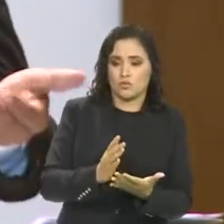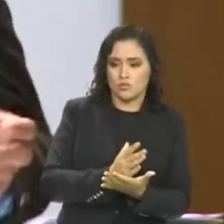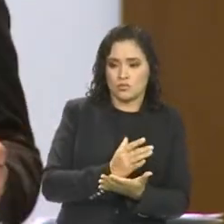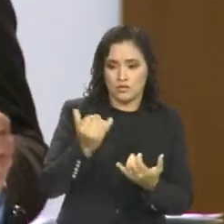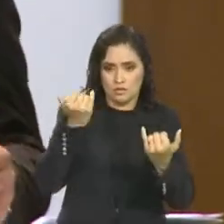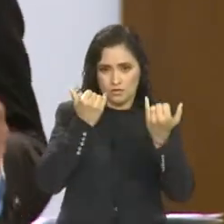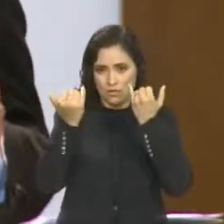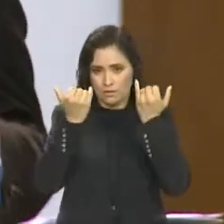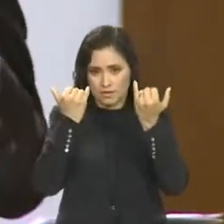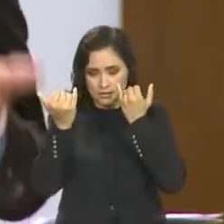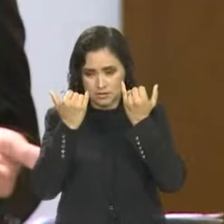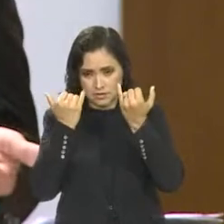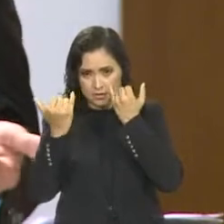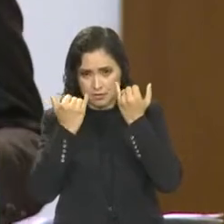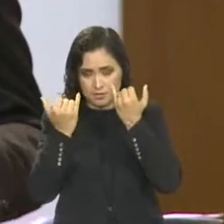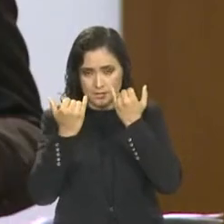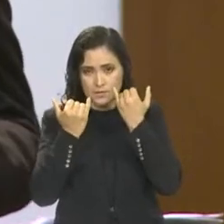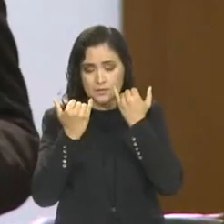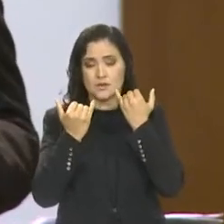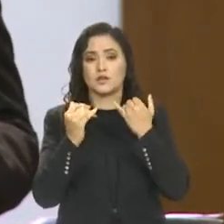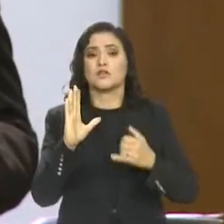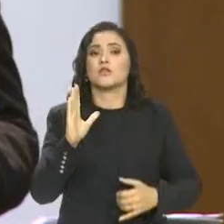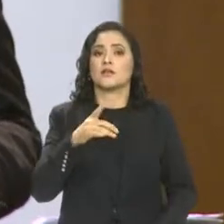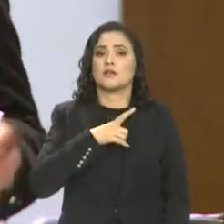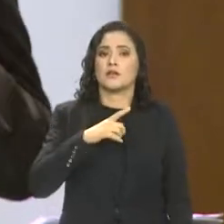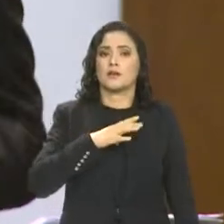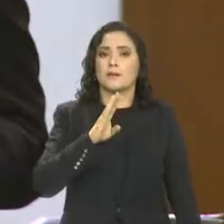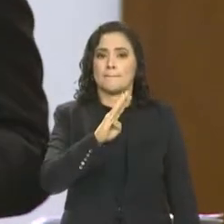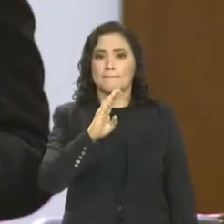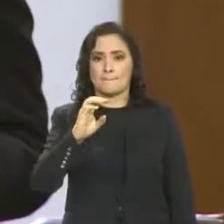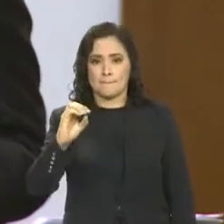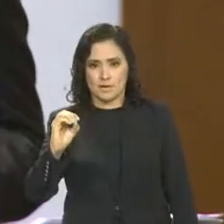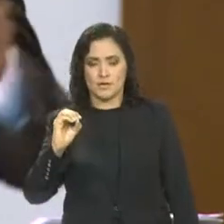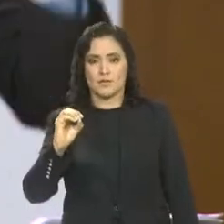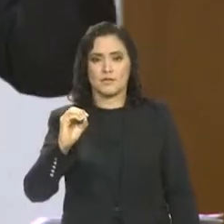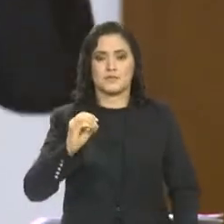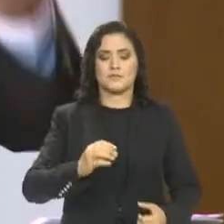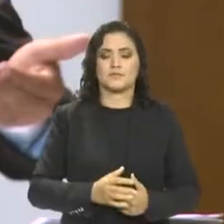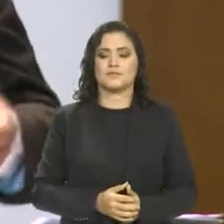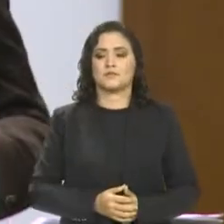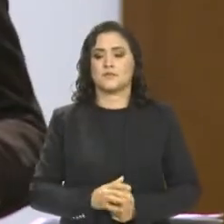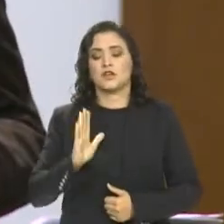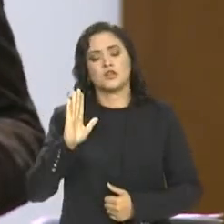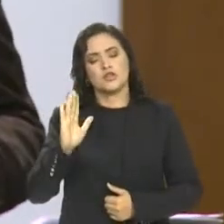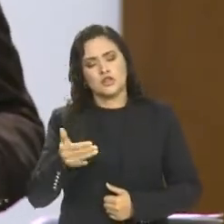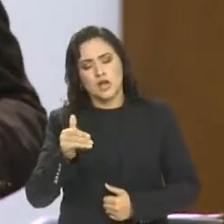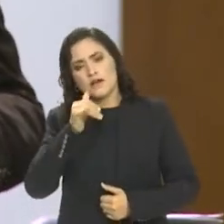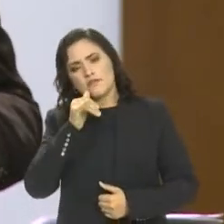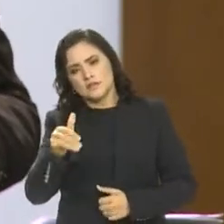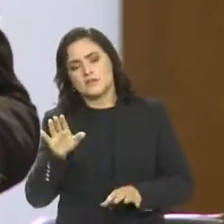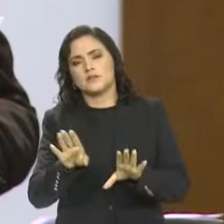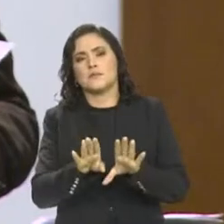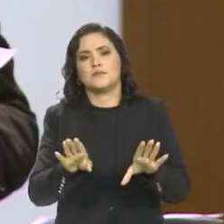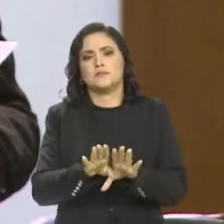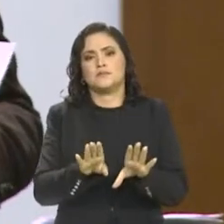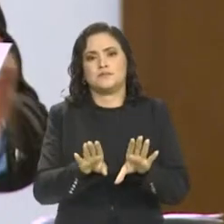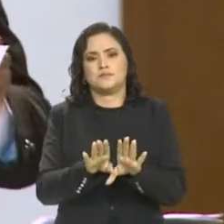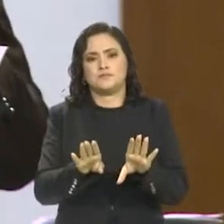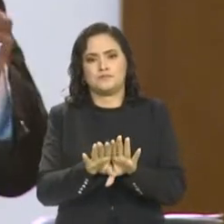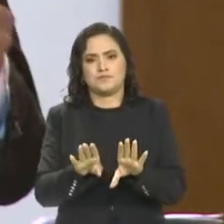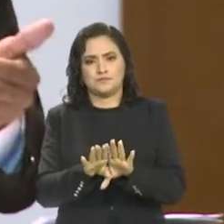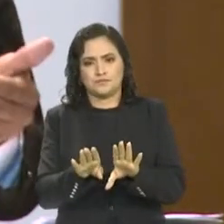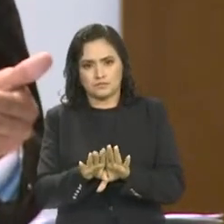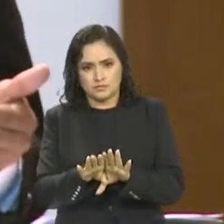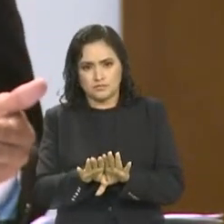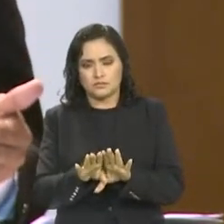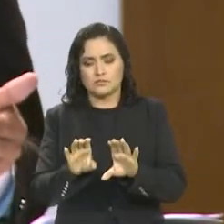tomamos conhecimento, já estamos tomando as devidas providências, já informamos também a comissão de concurso da Assembleia Legislativa